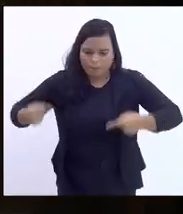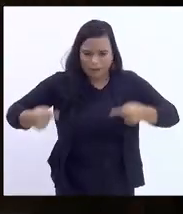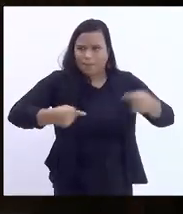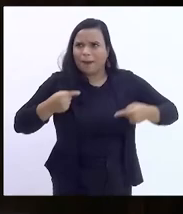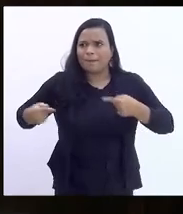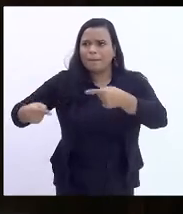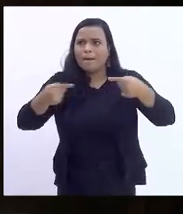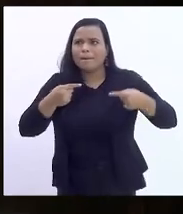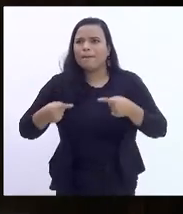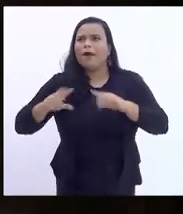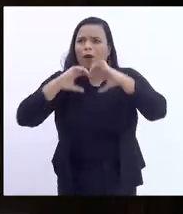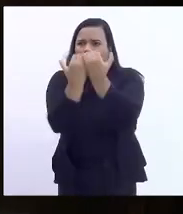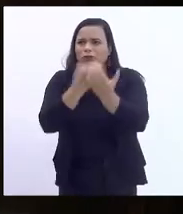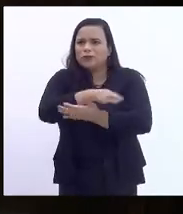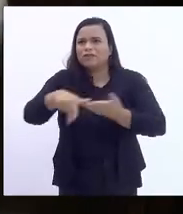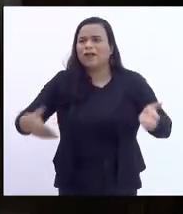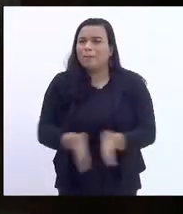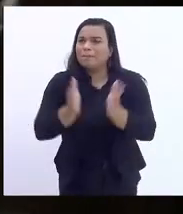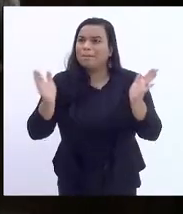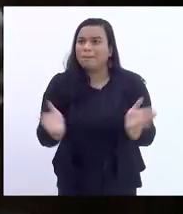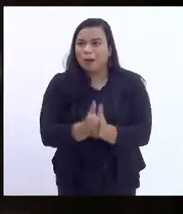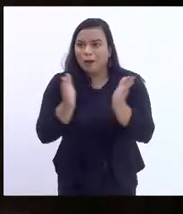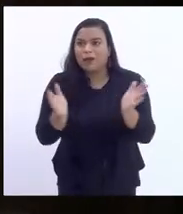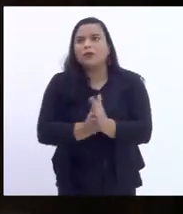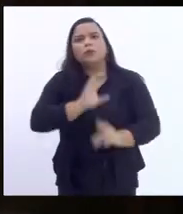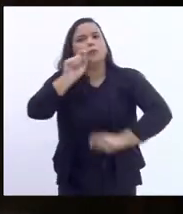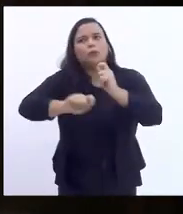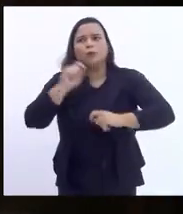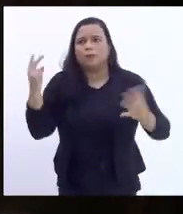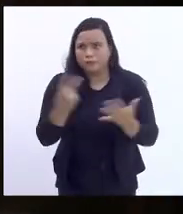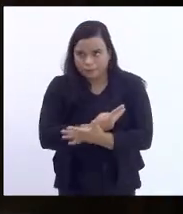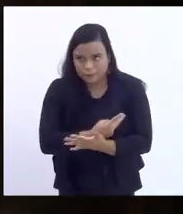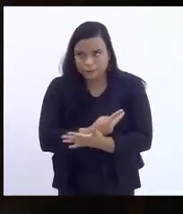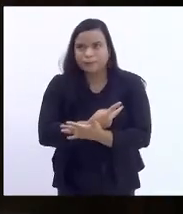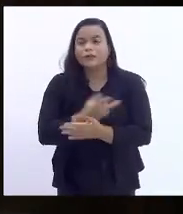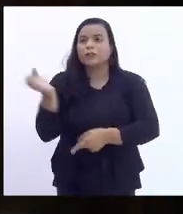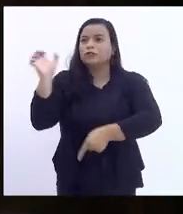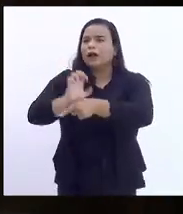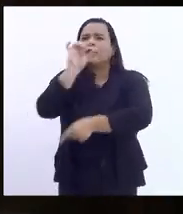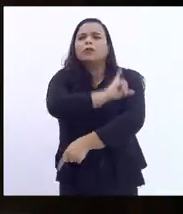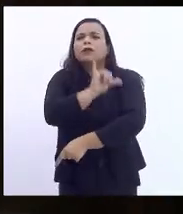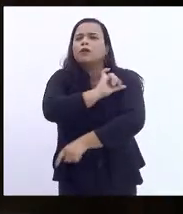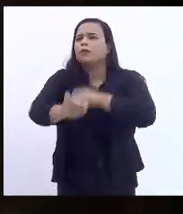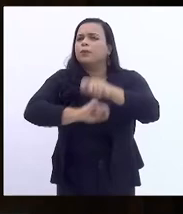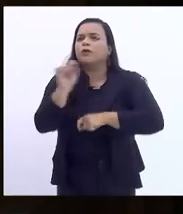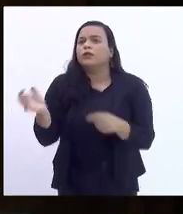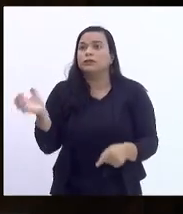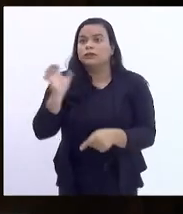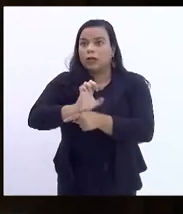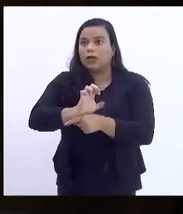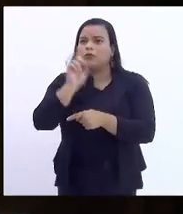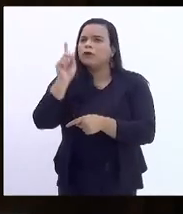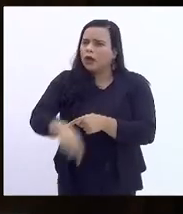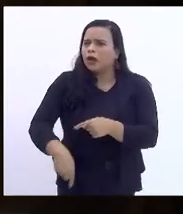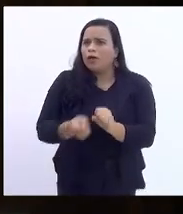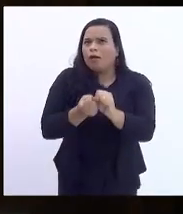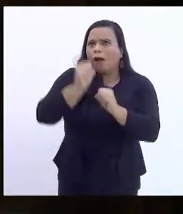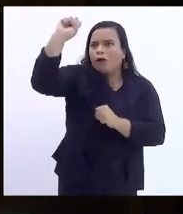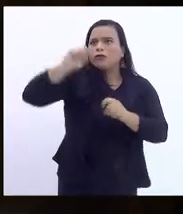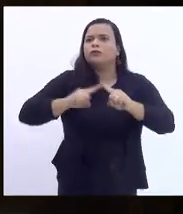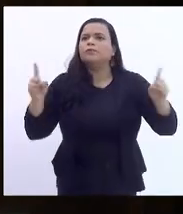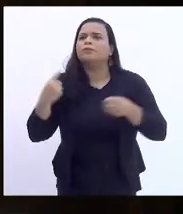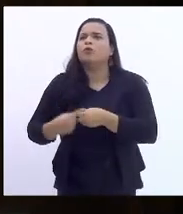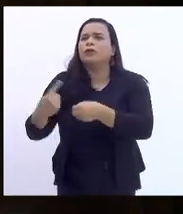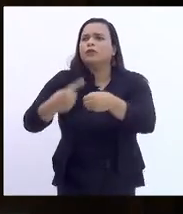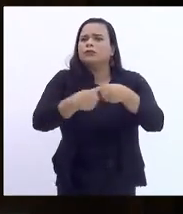comunidades carentes que nós estamos falando aqui Falando favela que o estado do Rio o nosso estado é muito grande mas o município